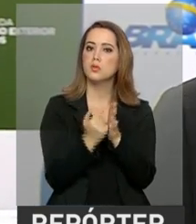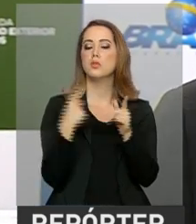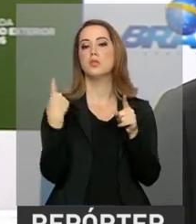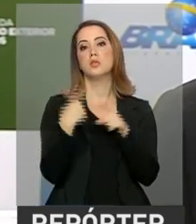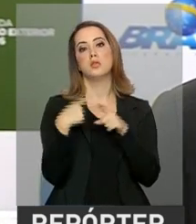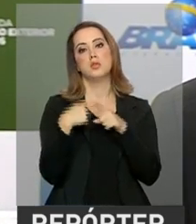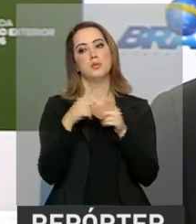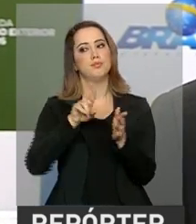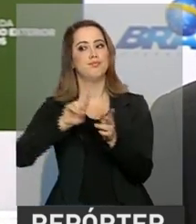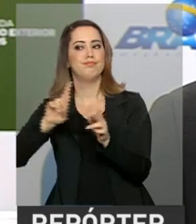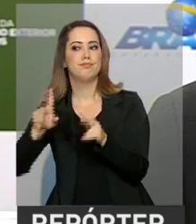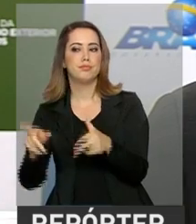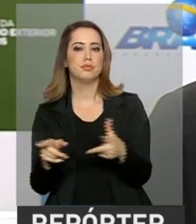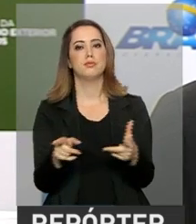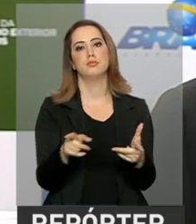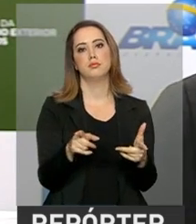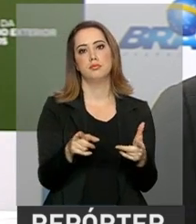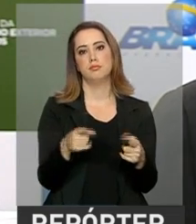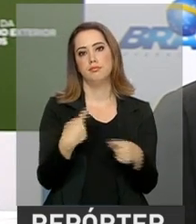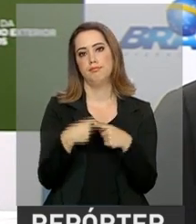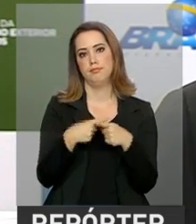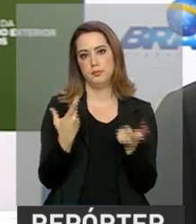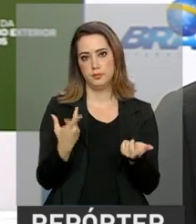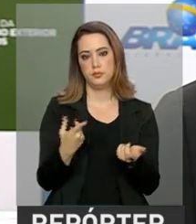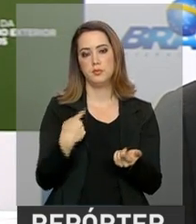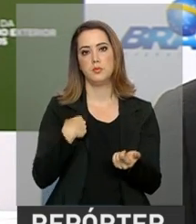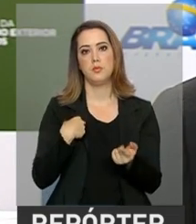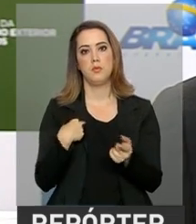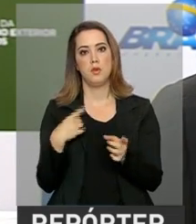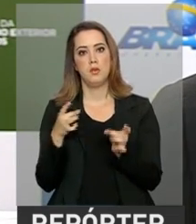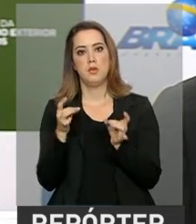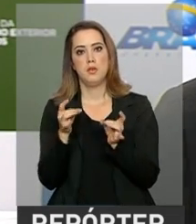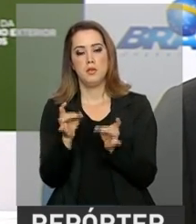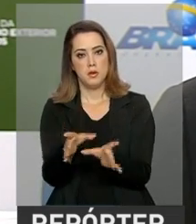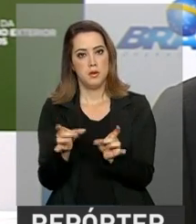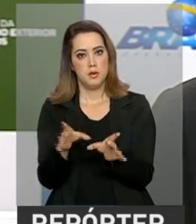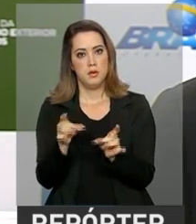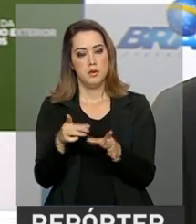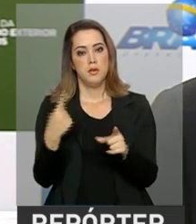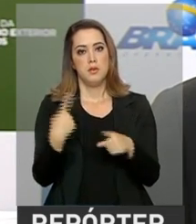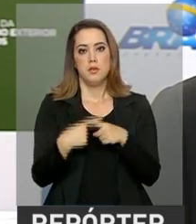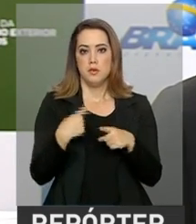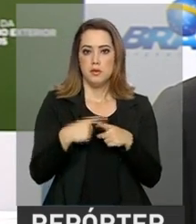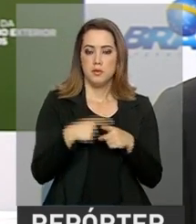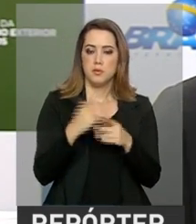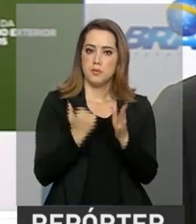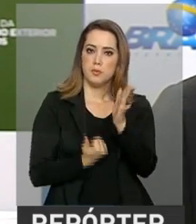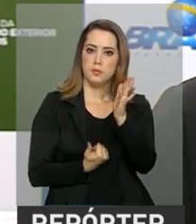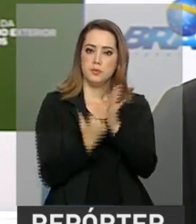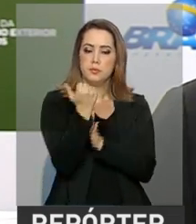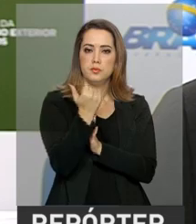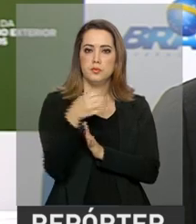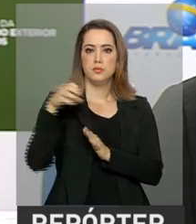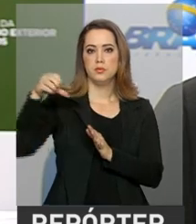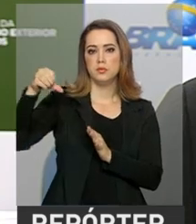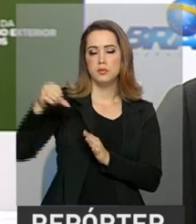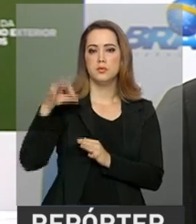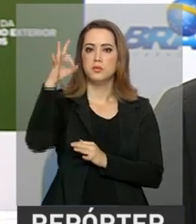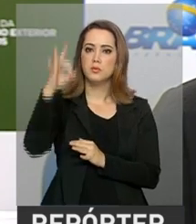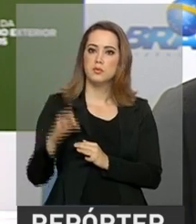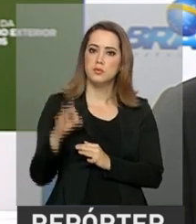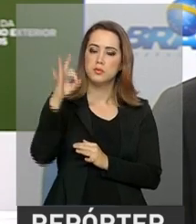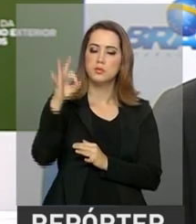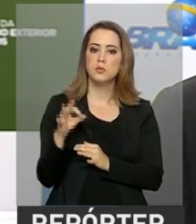por motivos diferentes. A exportação é basicamente influenciada pela queda do preço das commodities, visto que há um aumento de cerca de 9% das